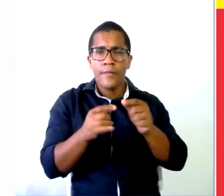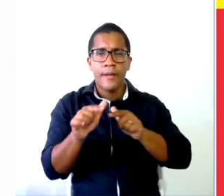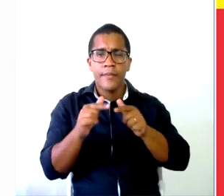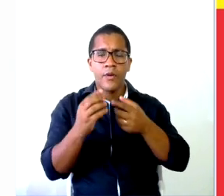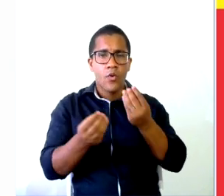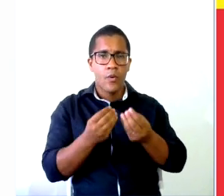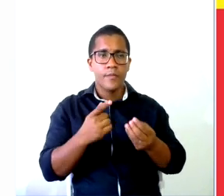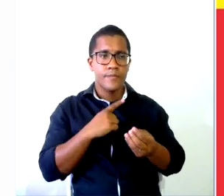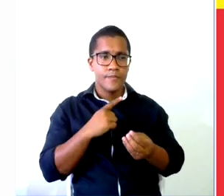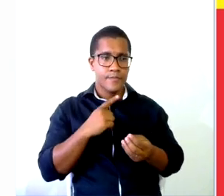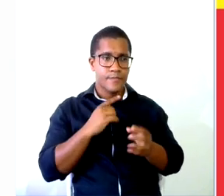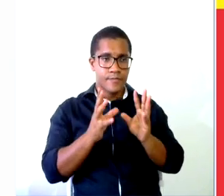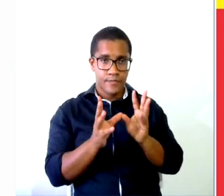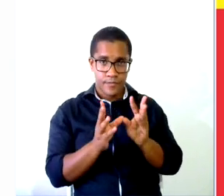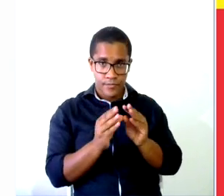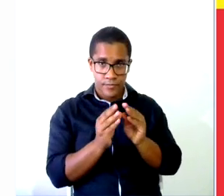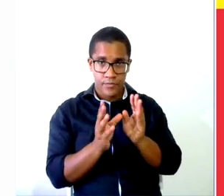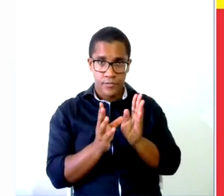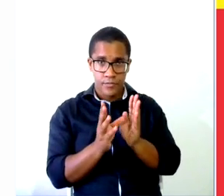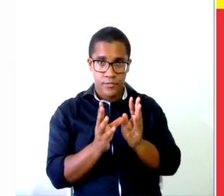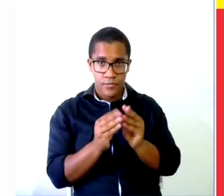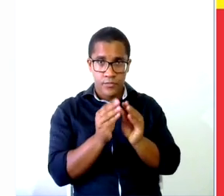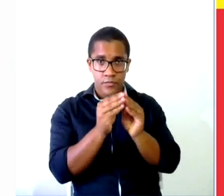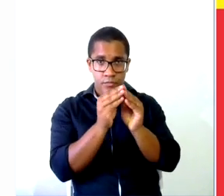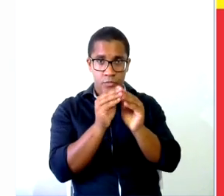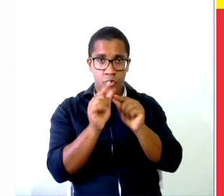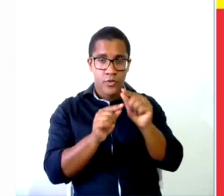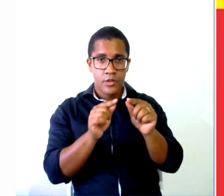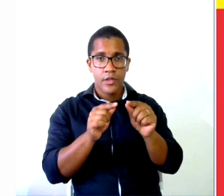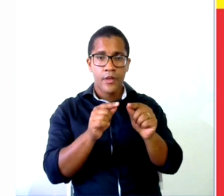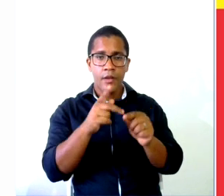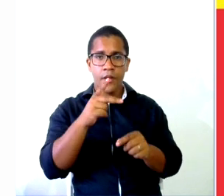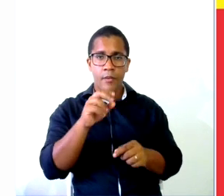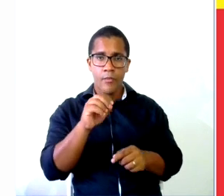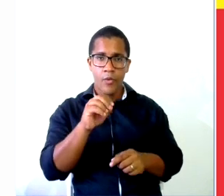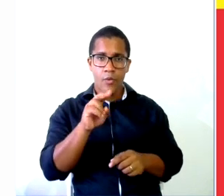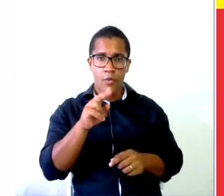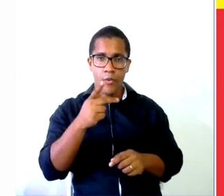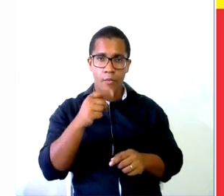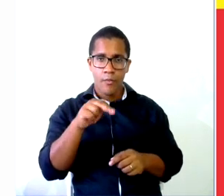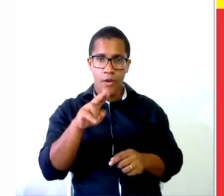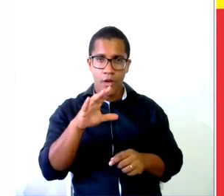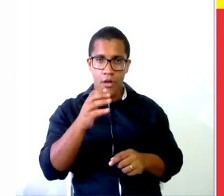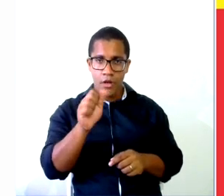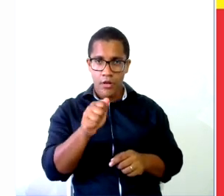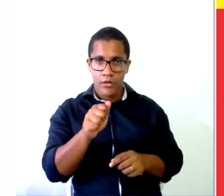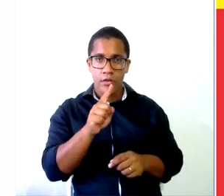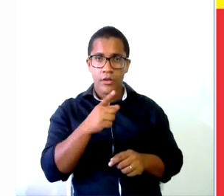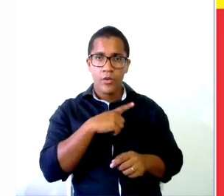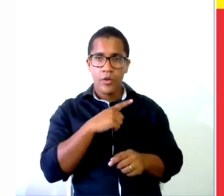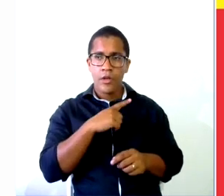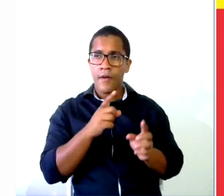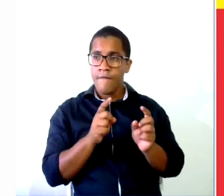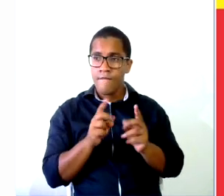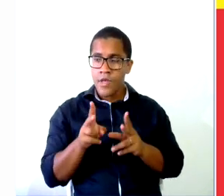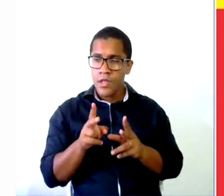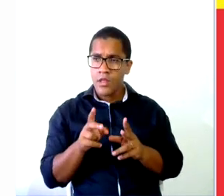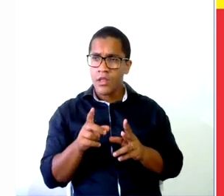peculium, poupança que realizava o escravo sobre o lucro de uma da